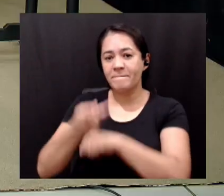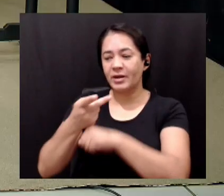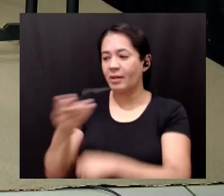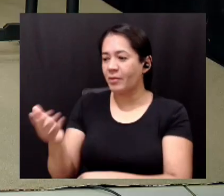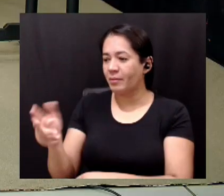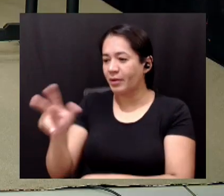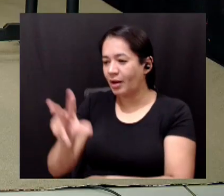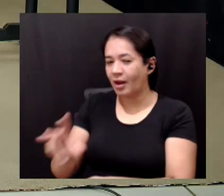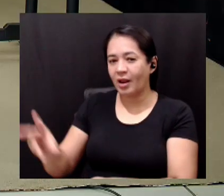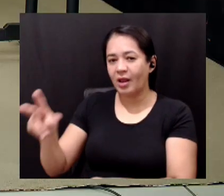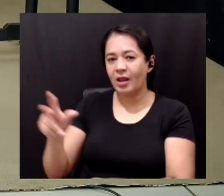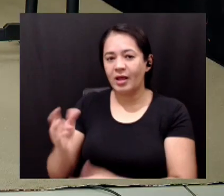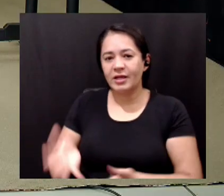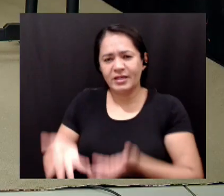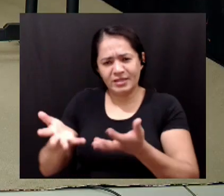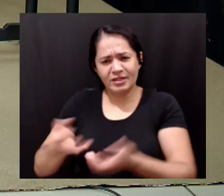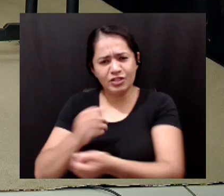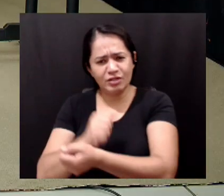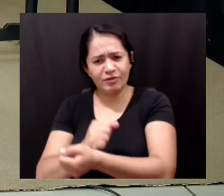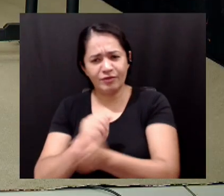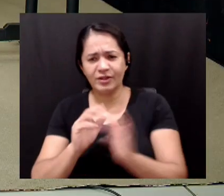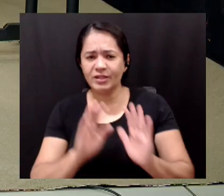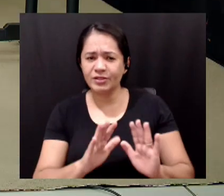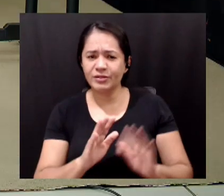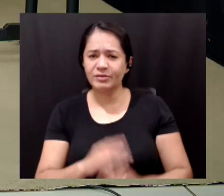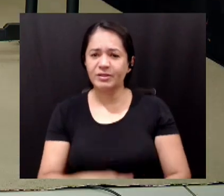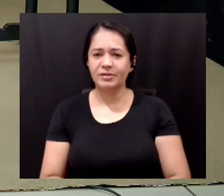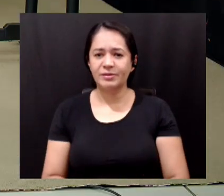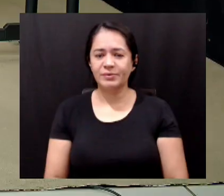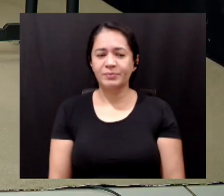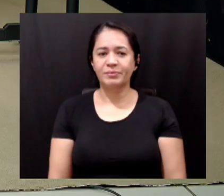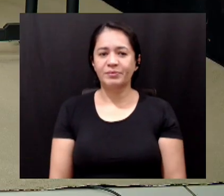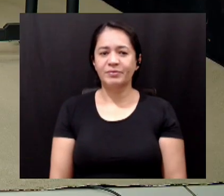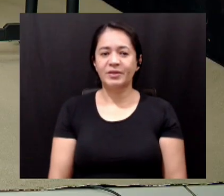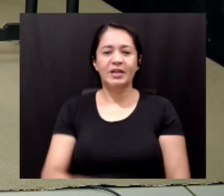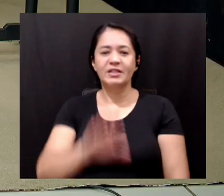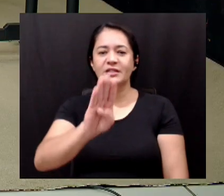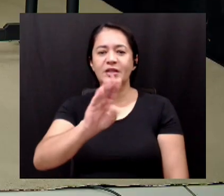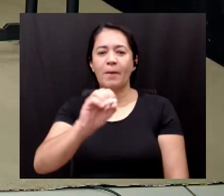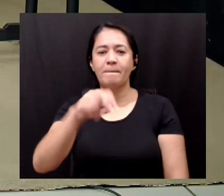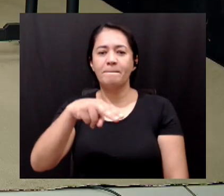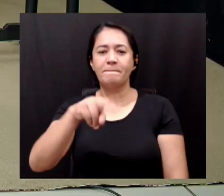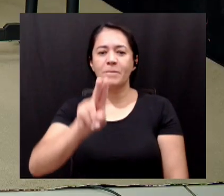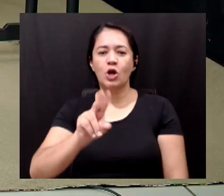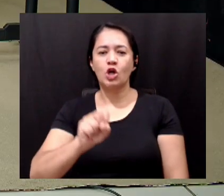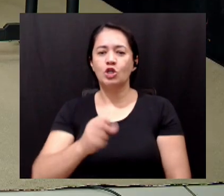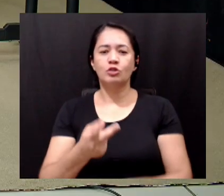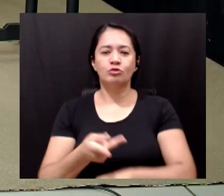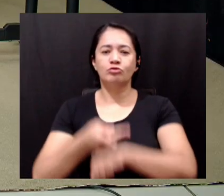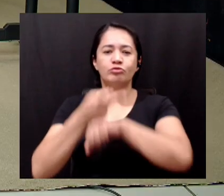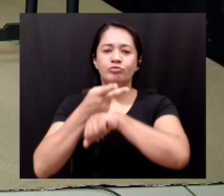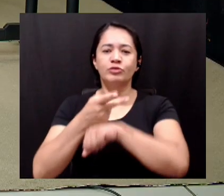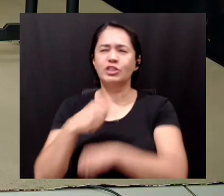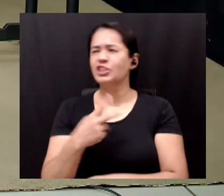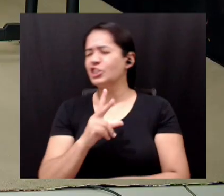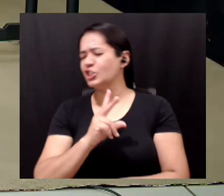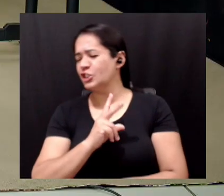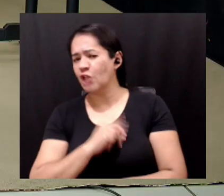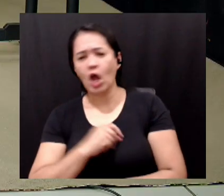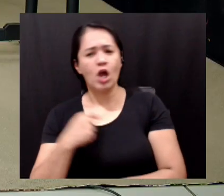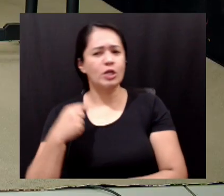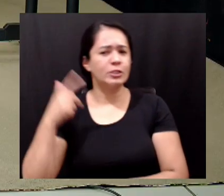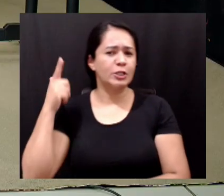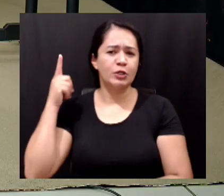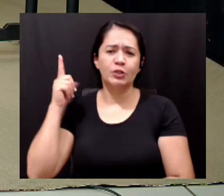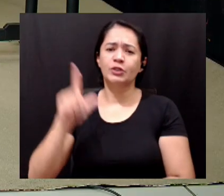doutor Carlos, responde pra gente esse bônus, né? Essa coisa maravilhosa. Nossa, ganhei muitos bônus. Incentiva o